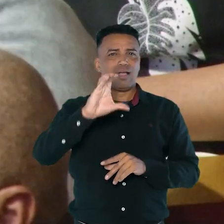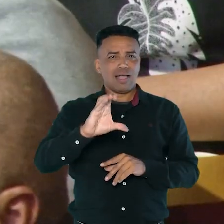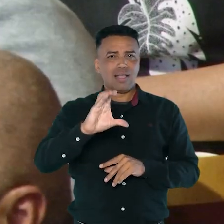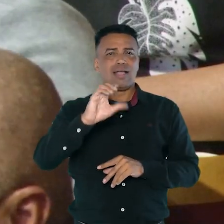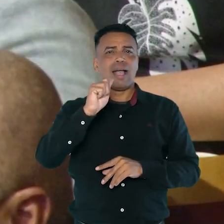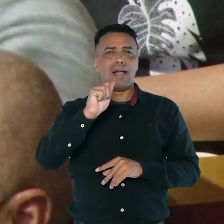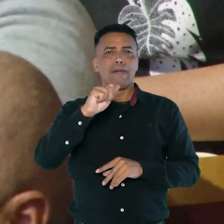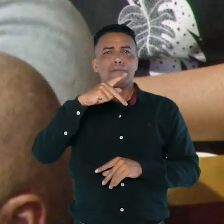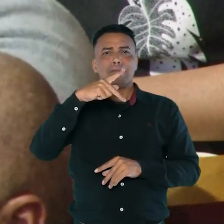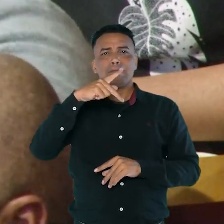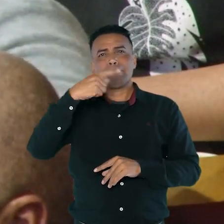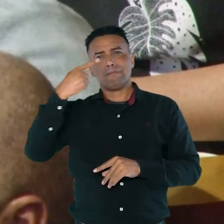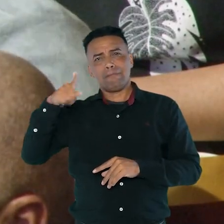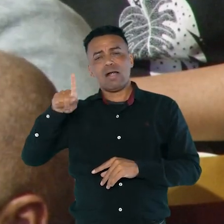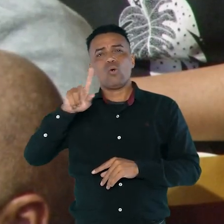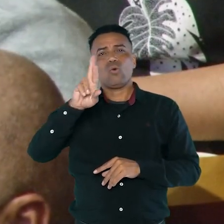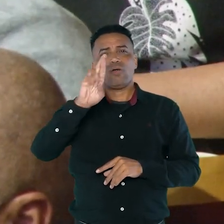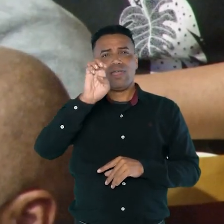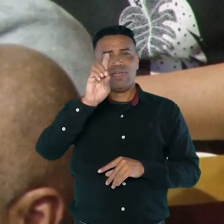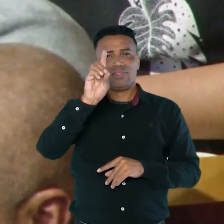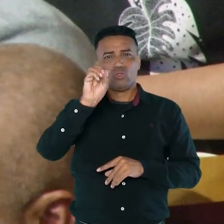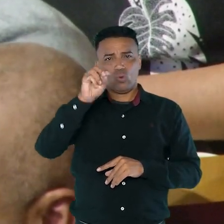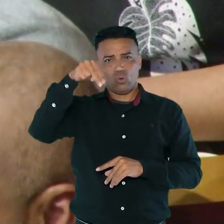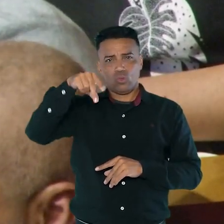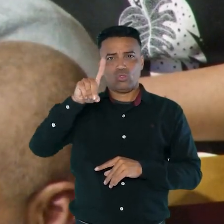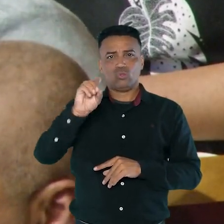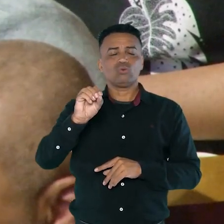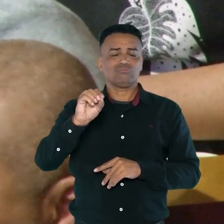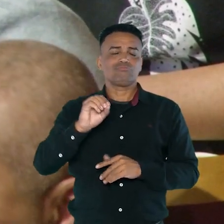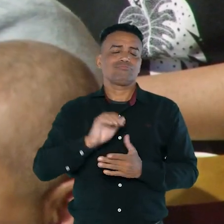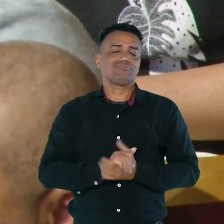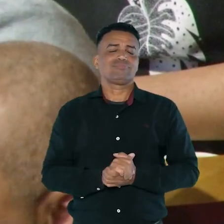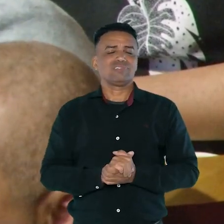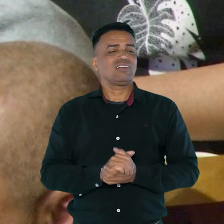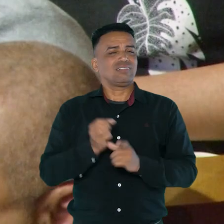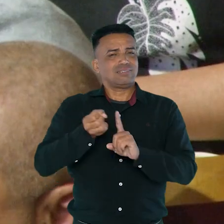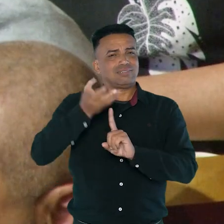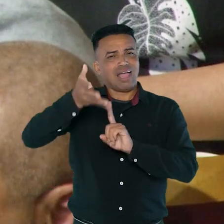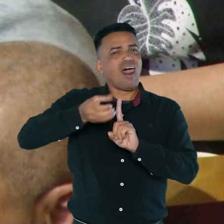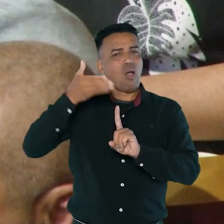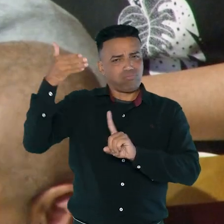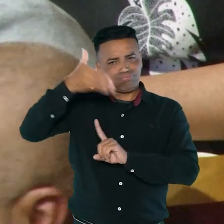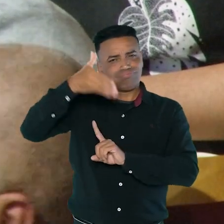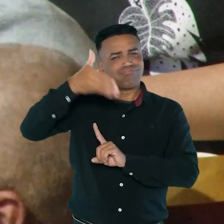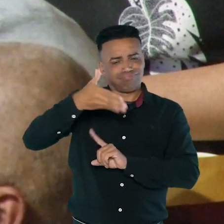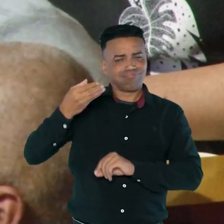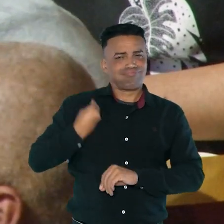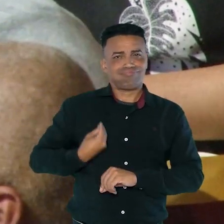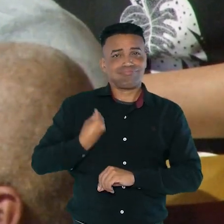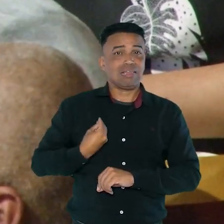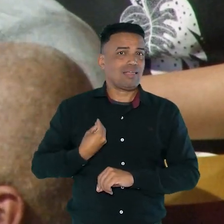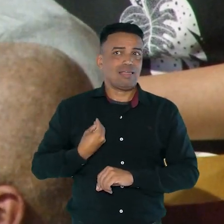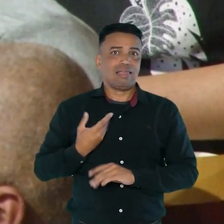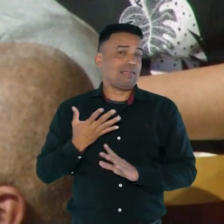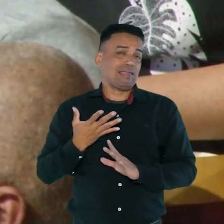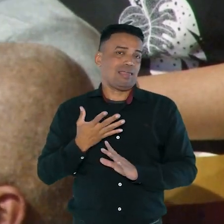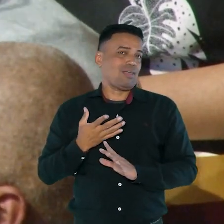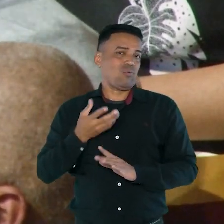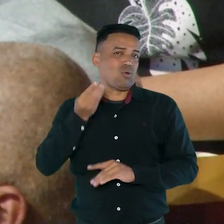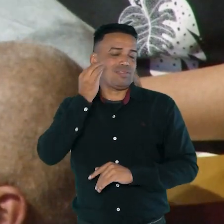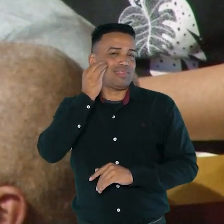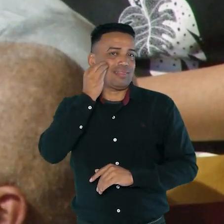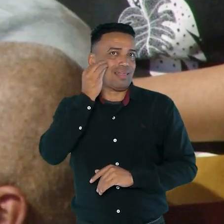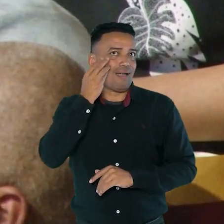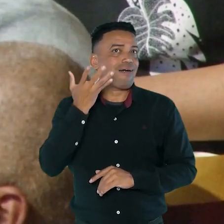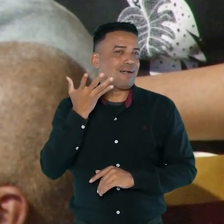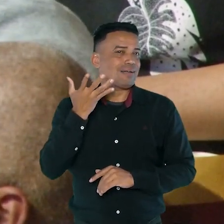Redondo. Fui muito no sarau do Perifa. E eu sei que... Eu vou tentar não ser